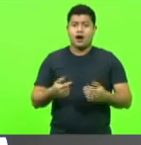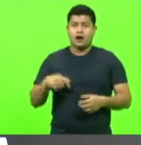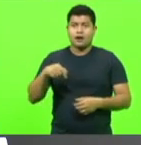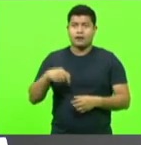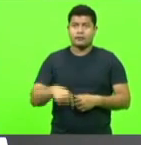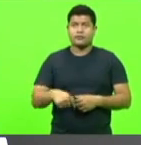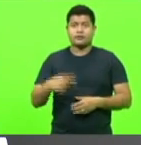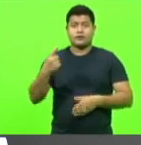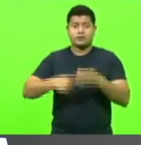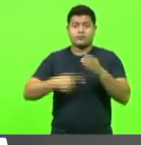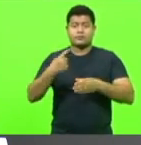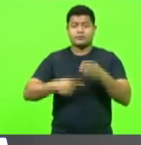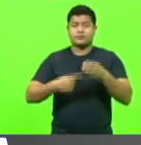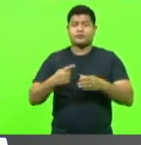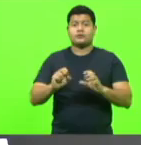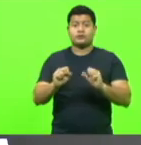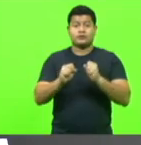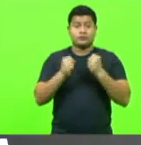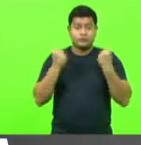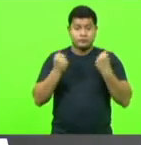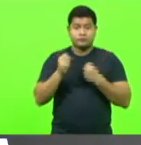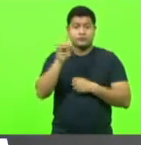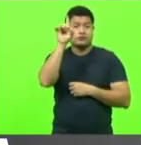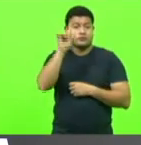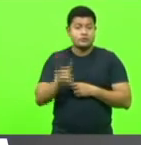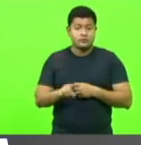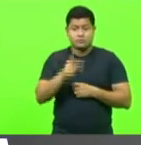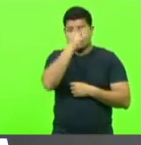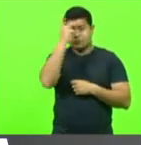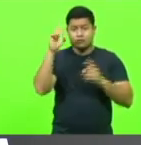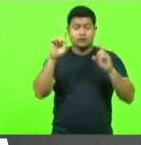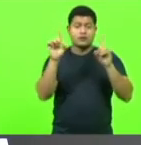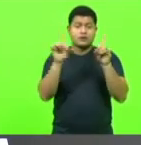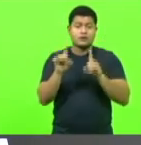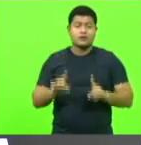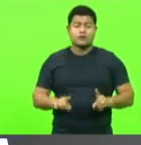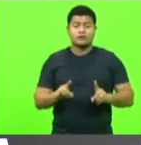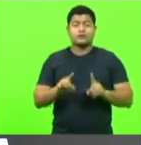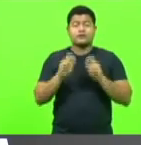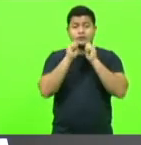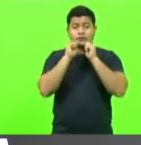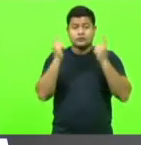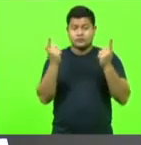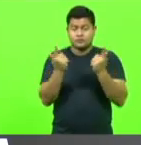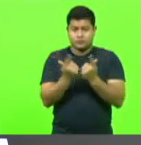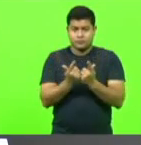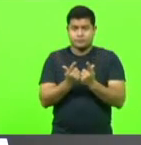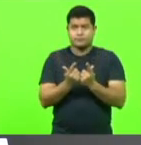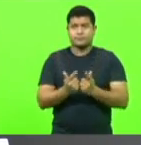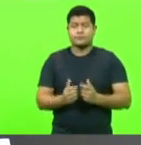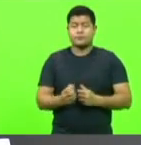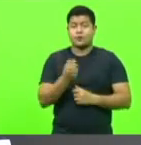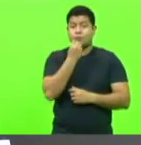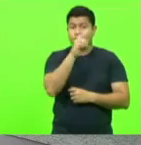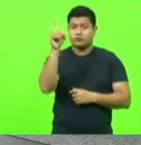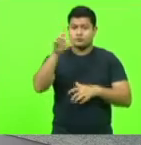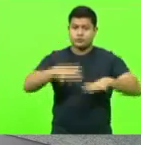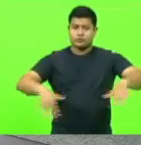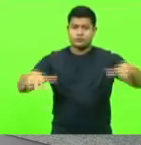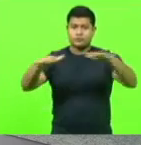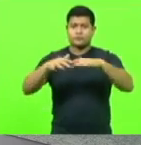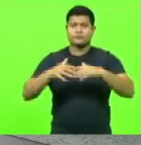pessoas a comissão de defesa dos direitos da pessoa com deficiência de nossa Assembleia Legislativa Um bom dia a